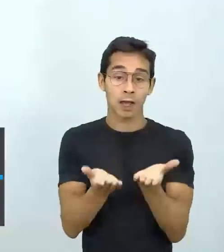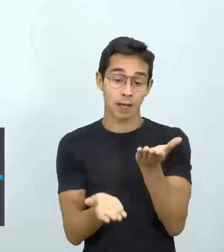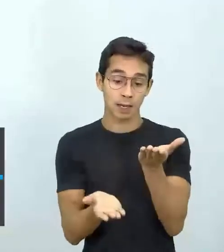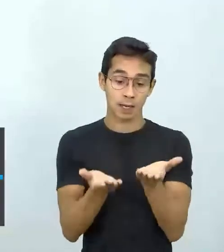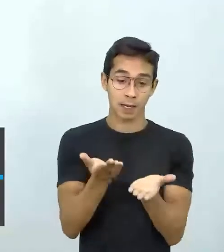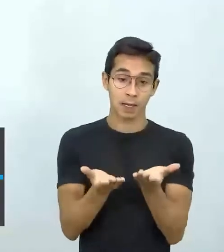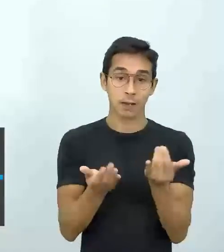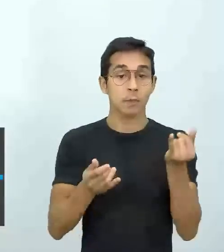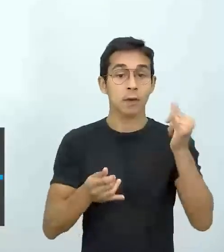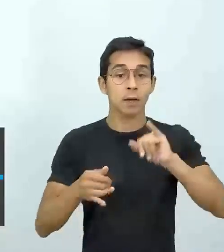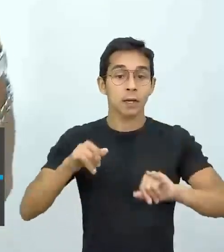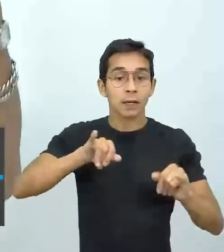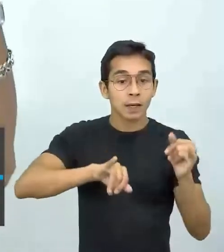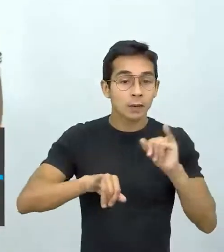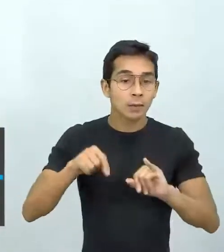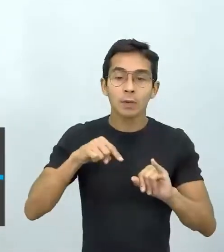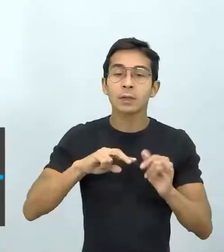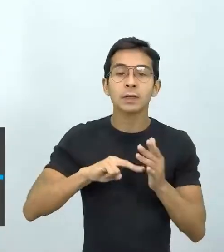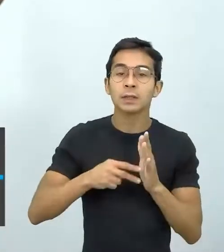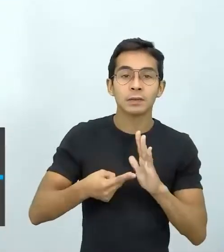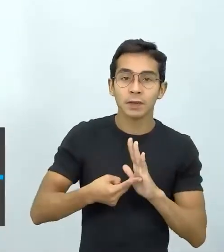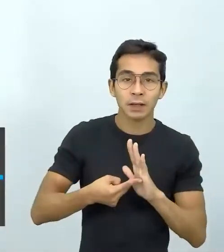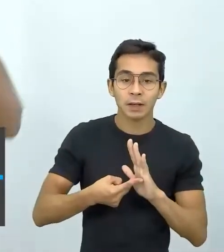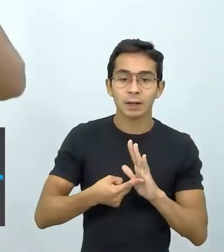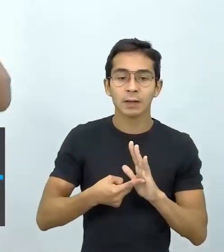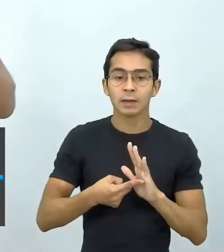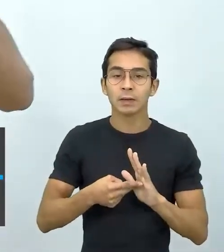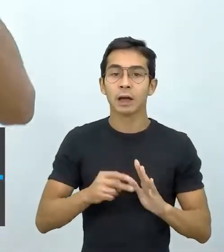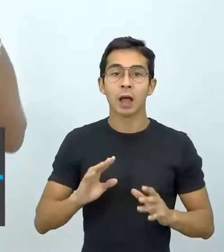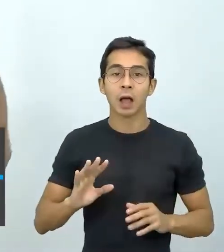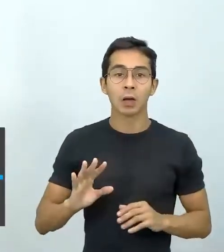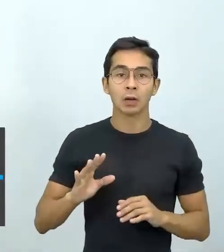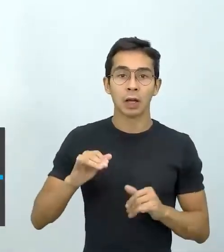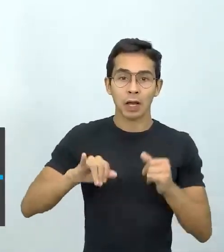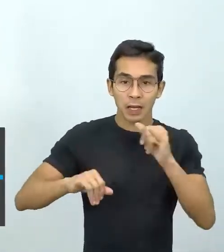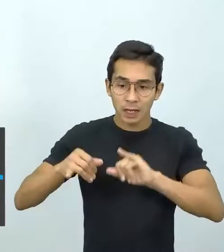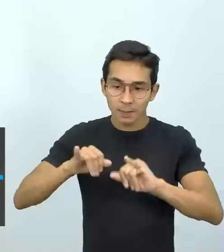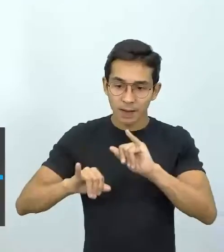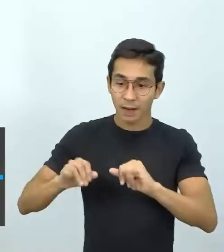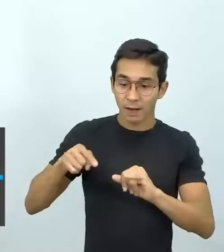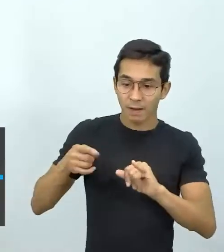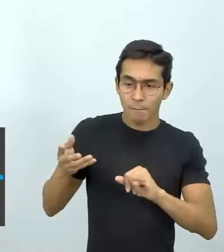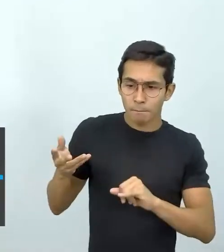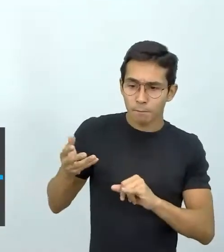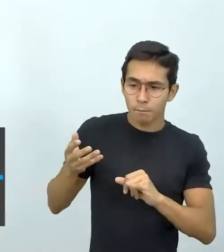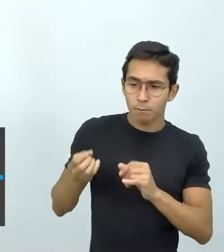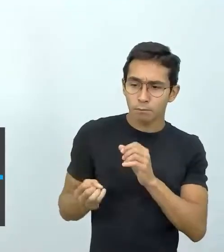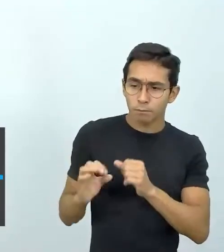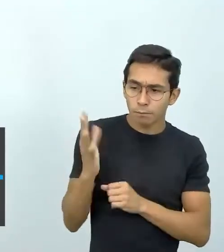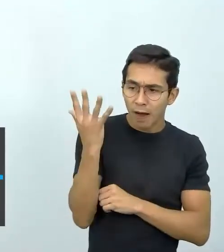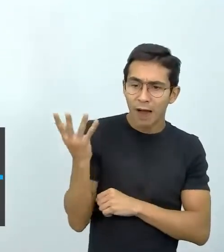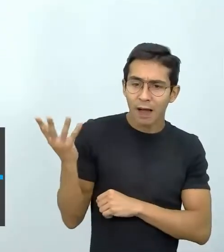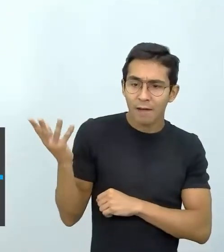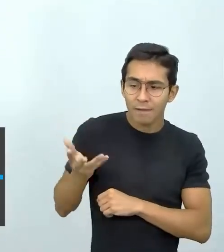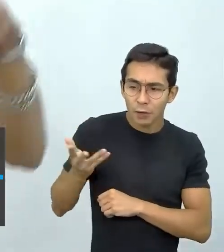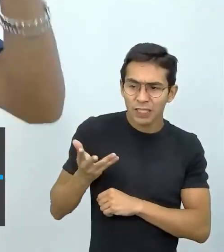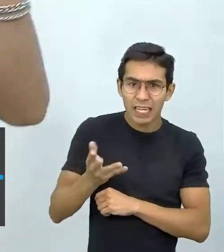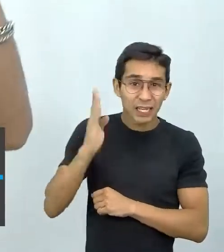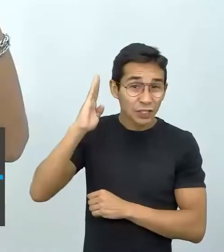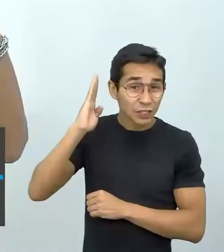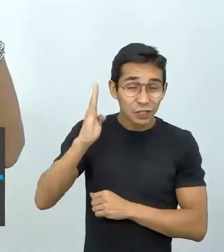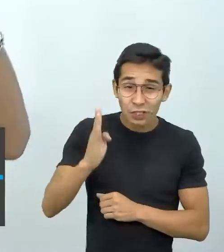uma reação química tem a velocidade direta igual à velocidade da reação inversa. Ou